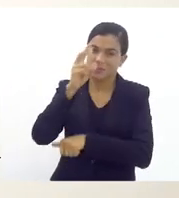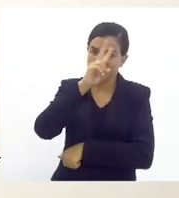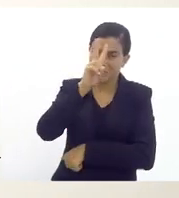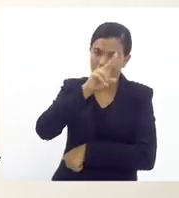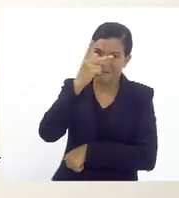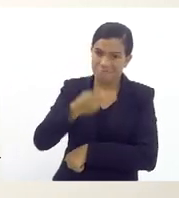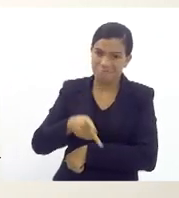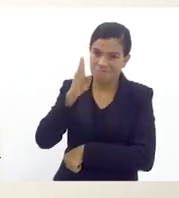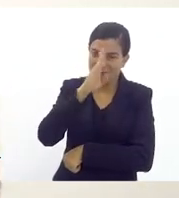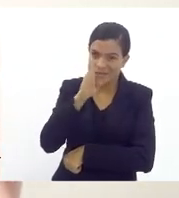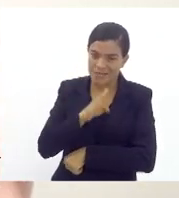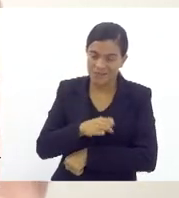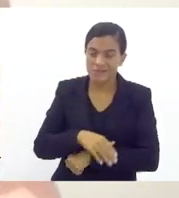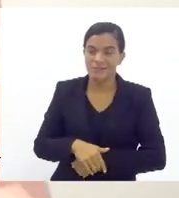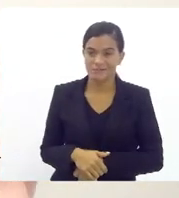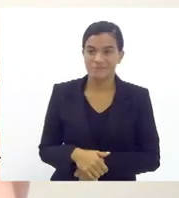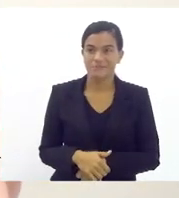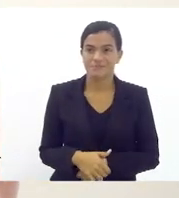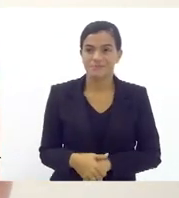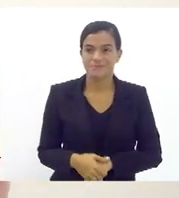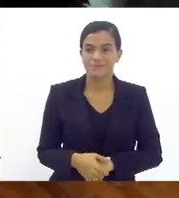país.